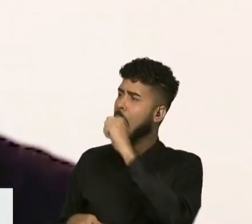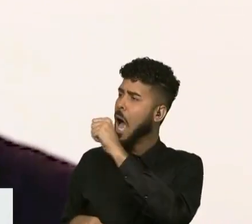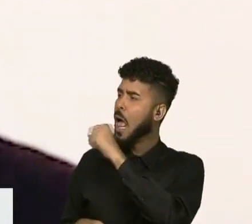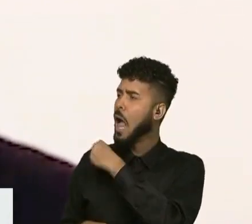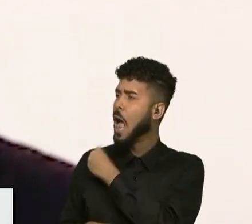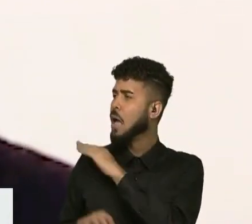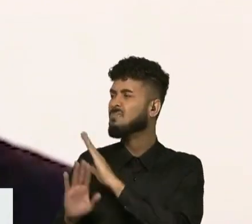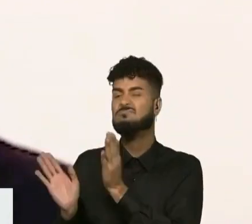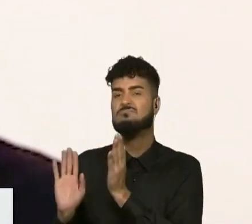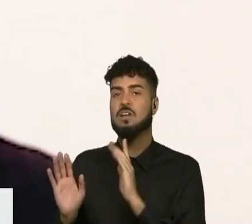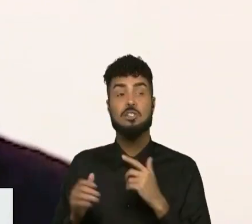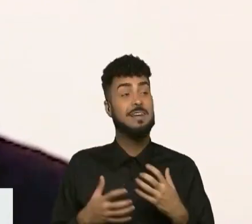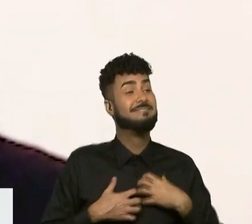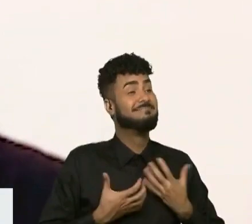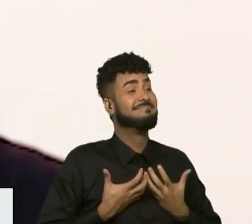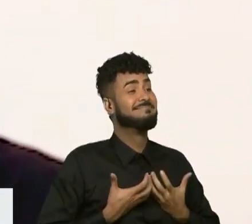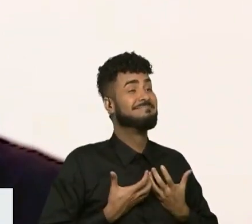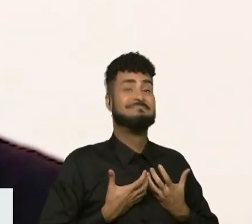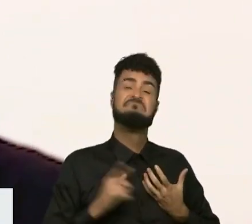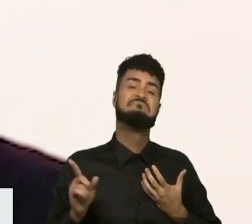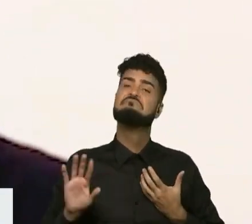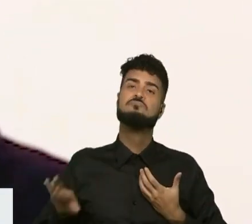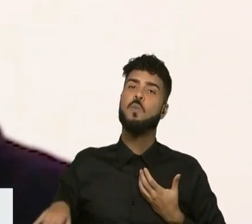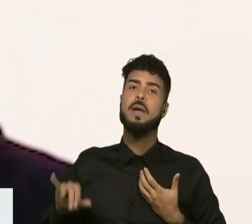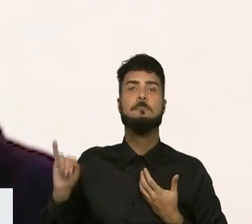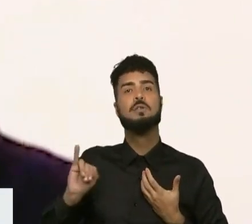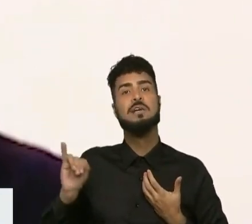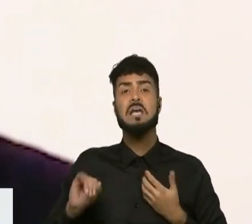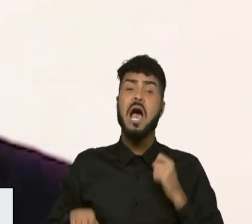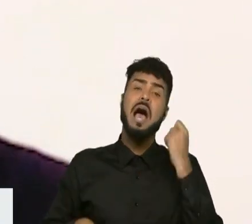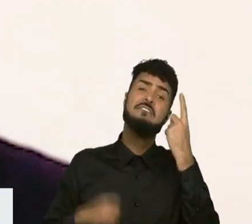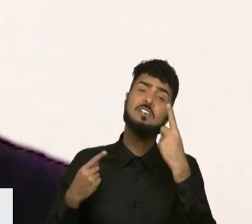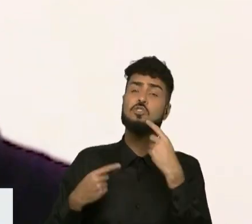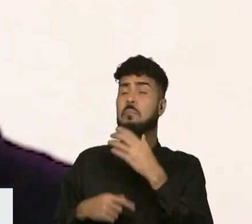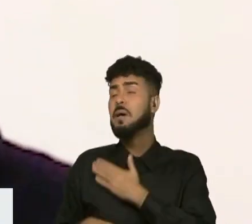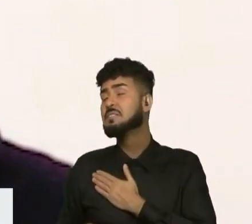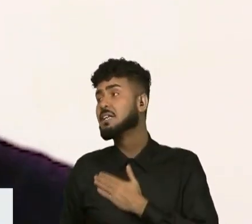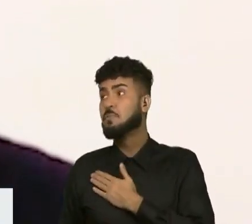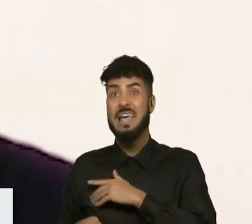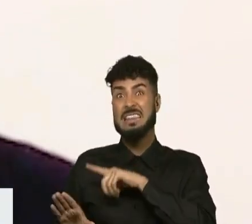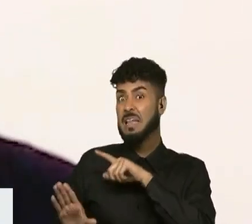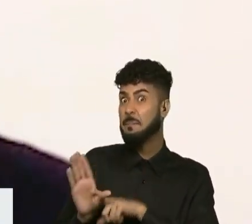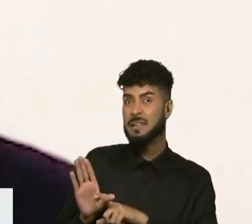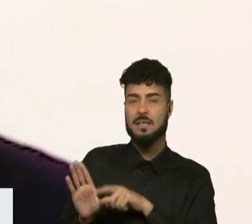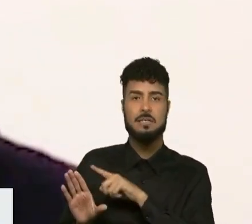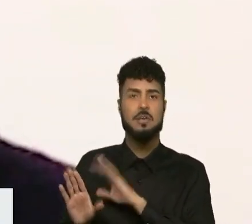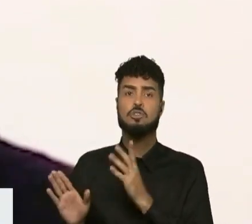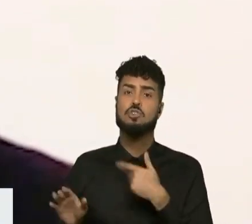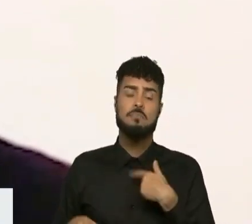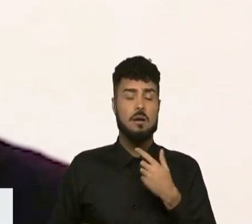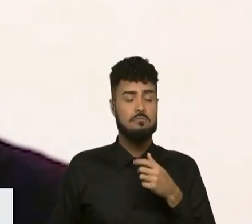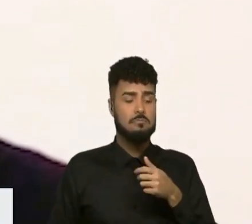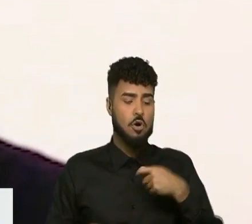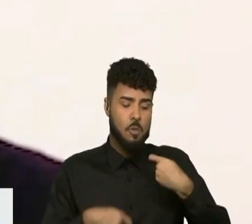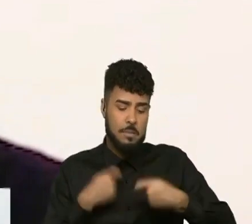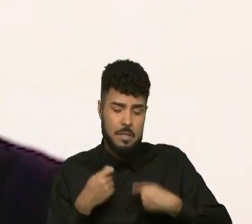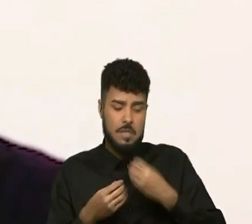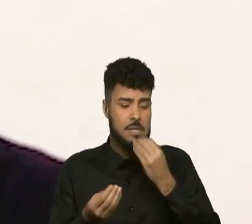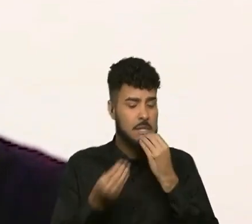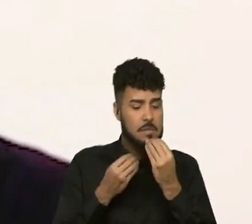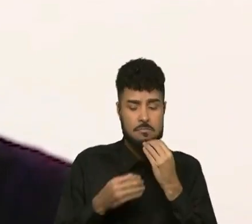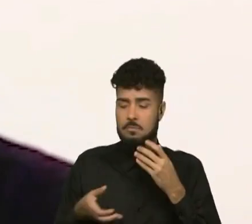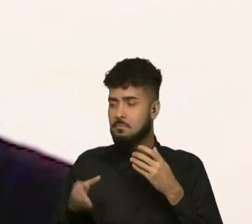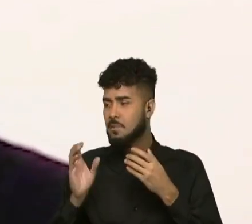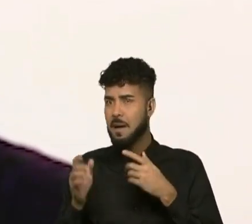está bem alimentado. E o álcool passa a ser assim, um eventual prazer, né? Ele é uma companhia de uma comida, não